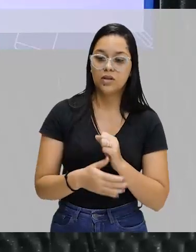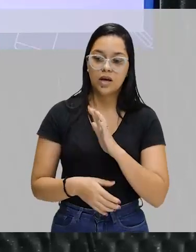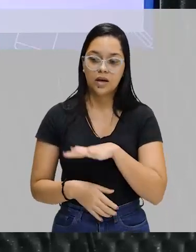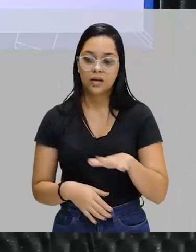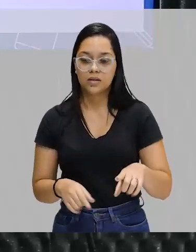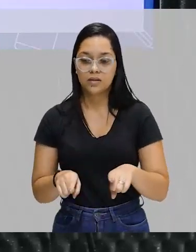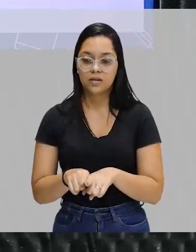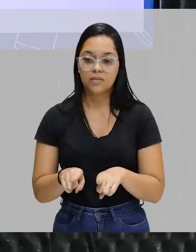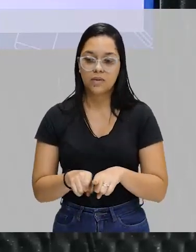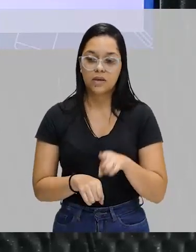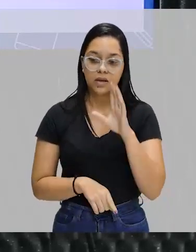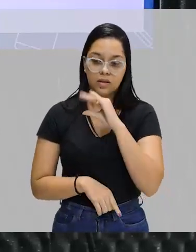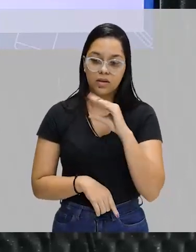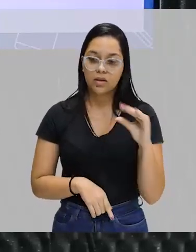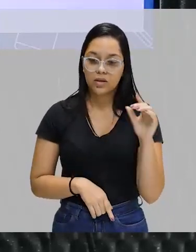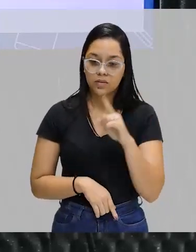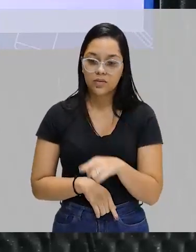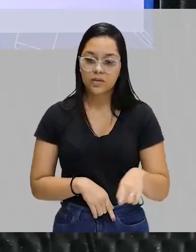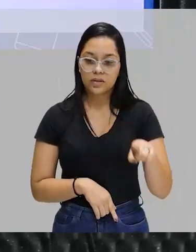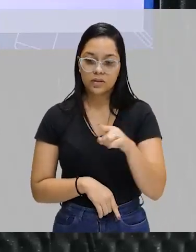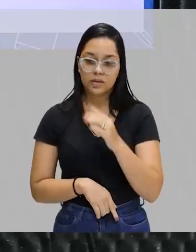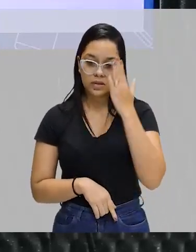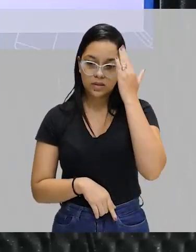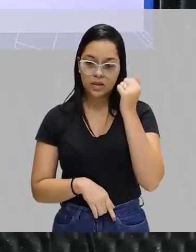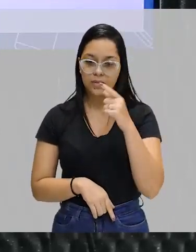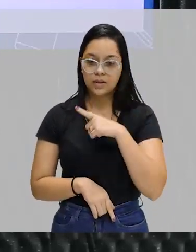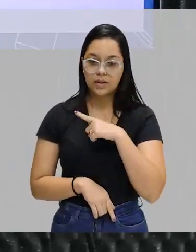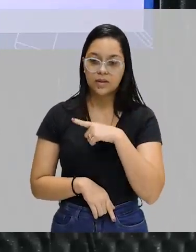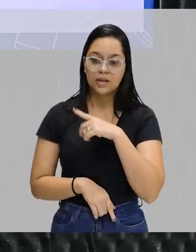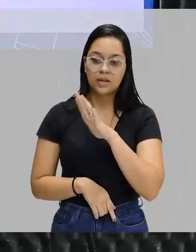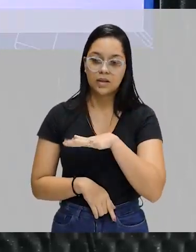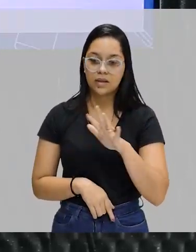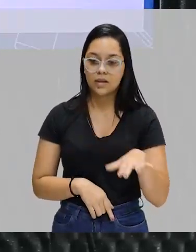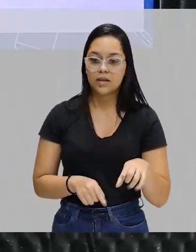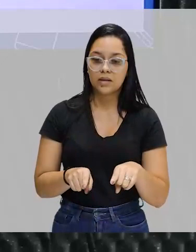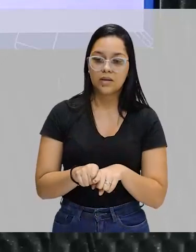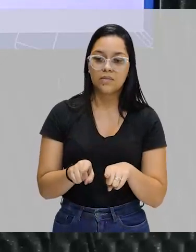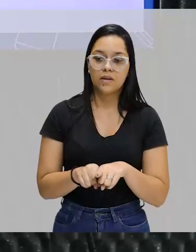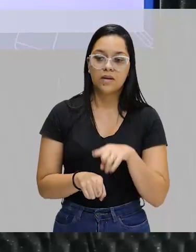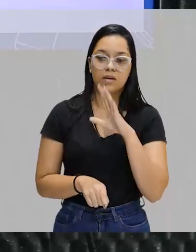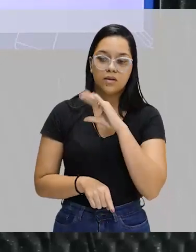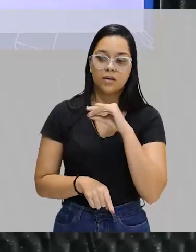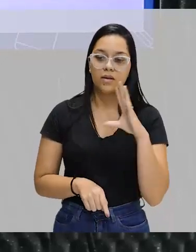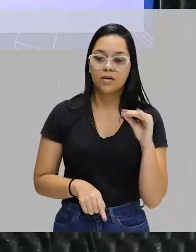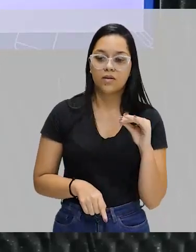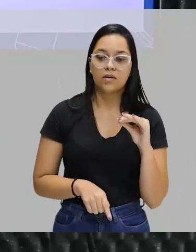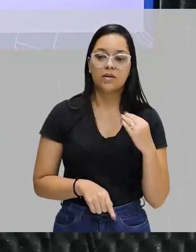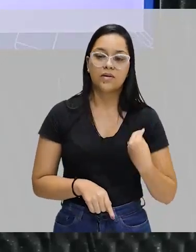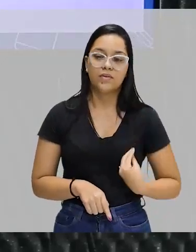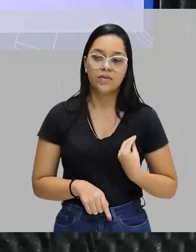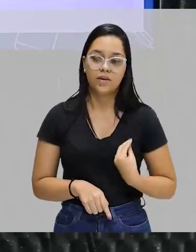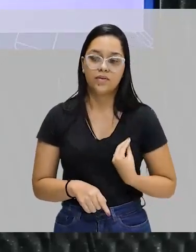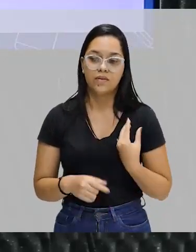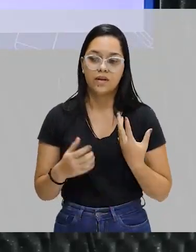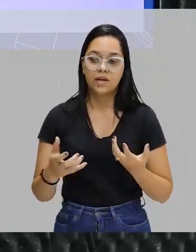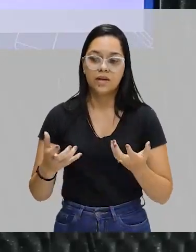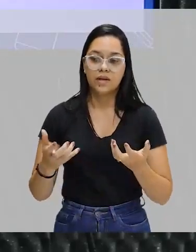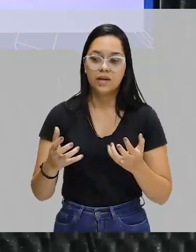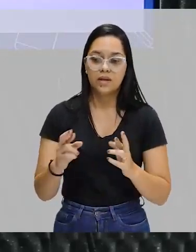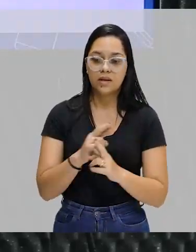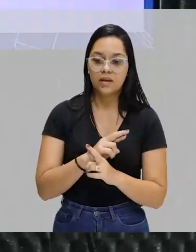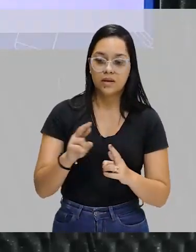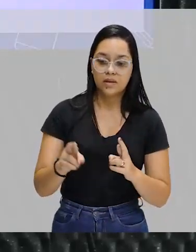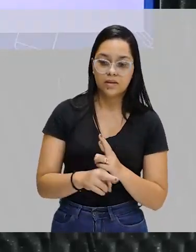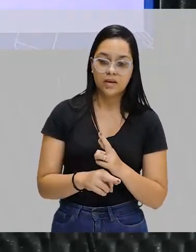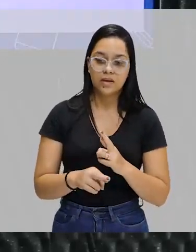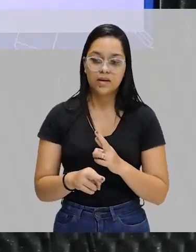e adolescentes. Vocês sabem que toda vez que tem crianças e adolescentes que estão envolvidas em situações, quer ela seja